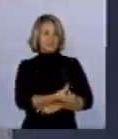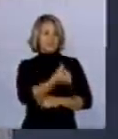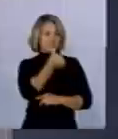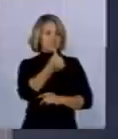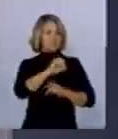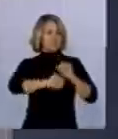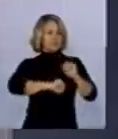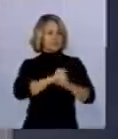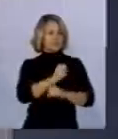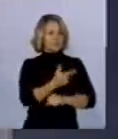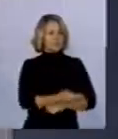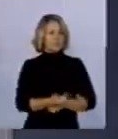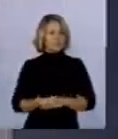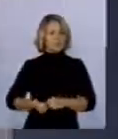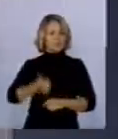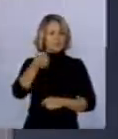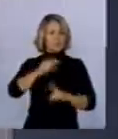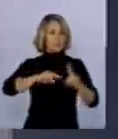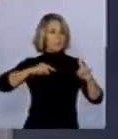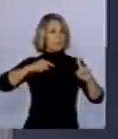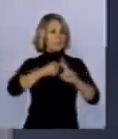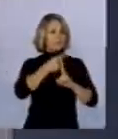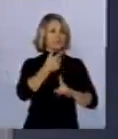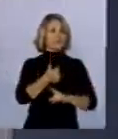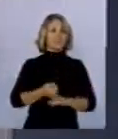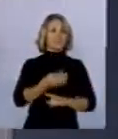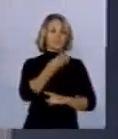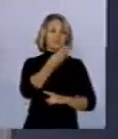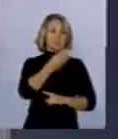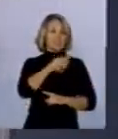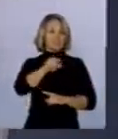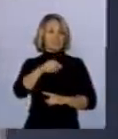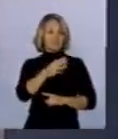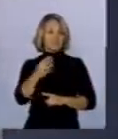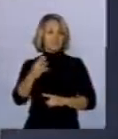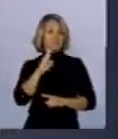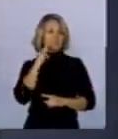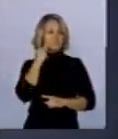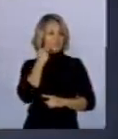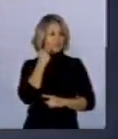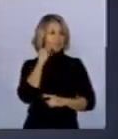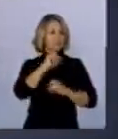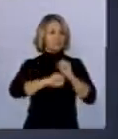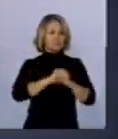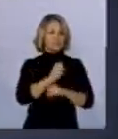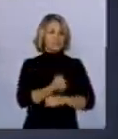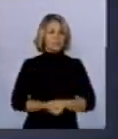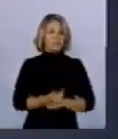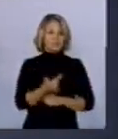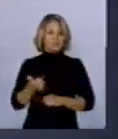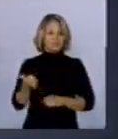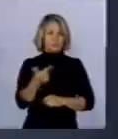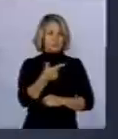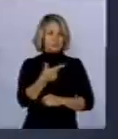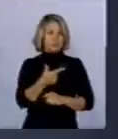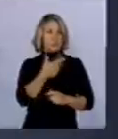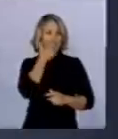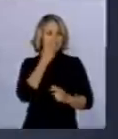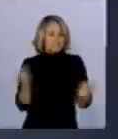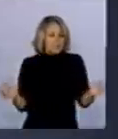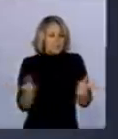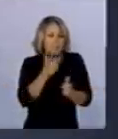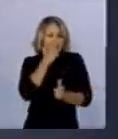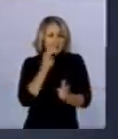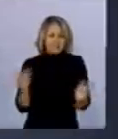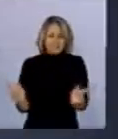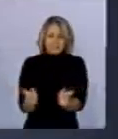2001 para mais De 14,3 Milhões em 2012 enquanto esses números ainda São relativamente pequenos Face à população